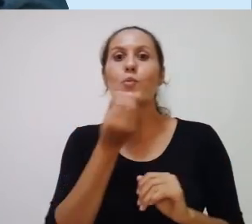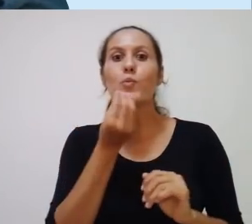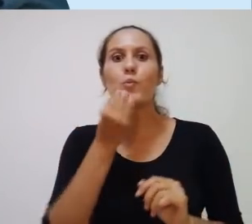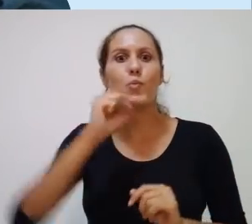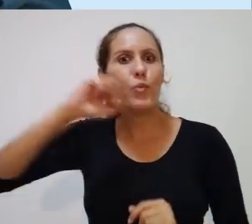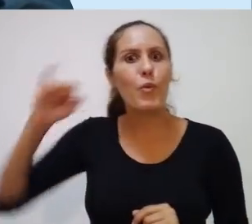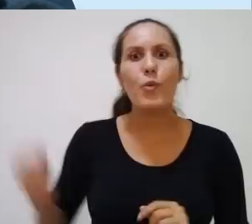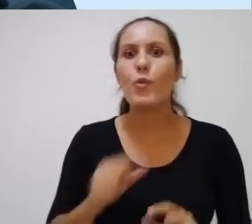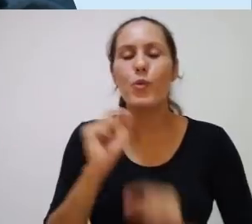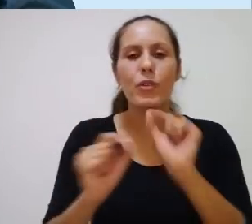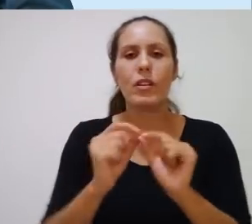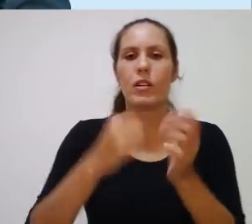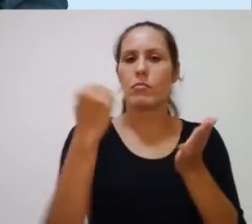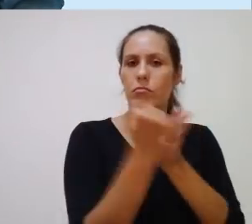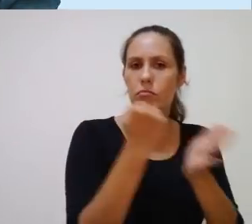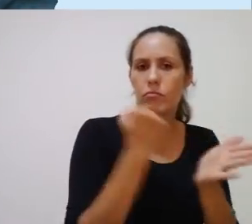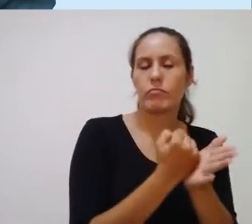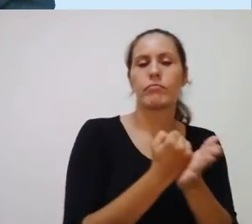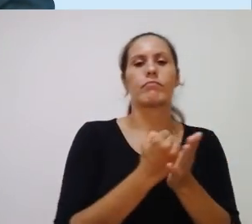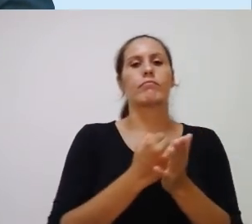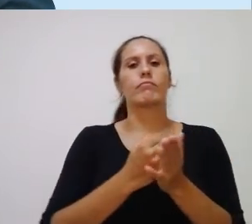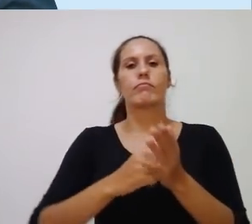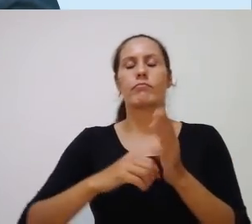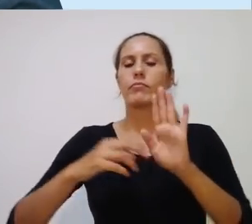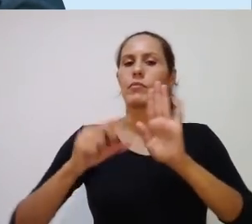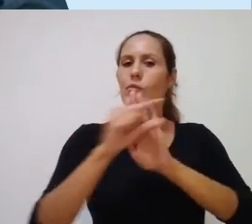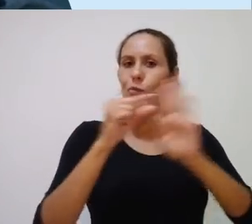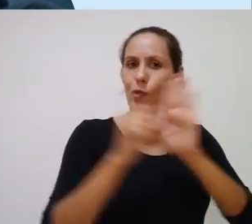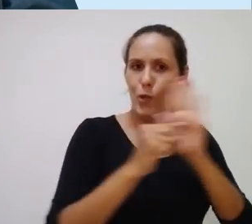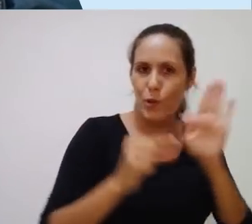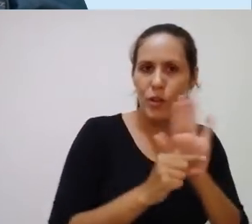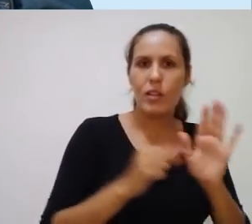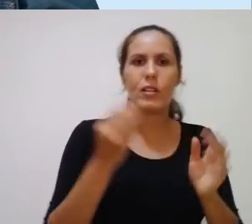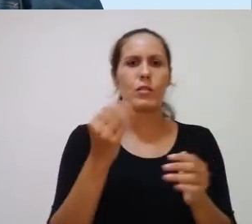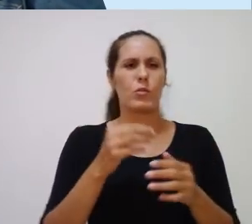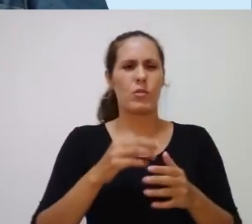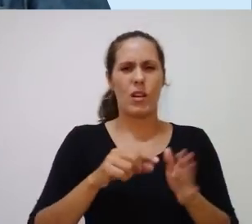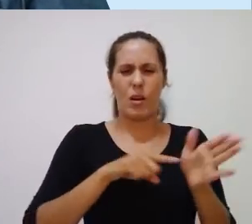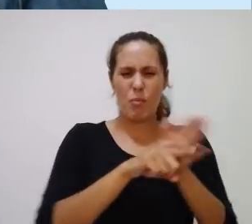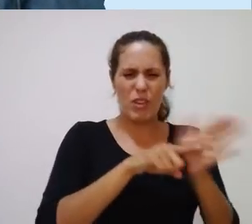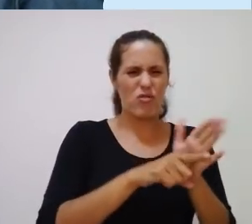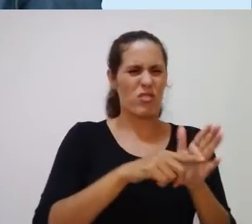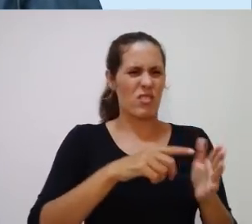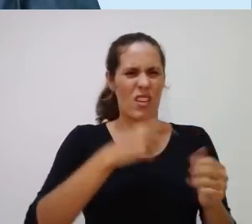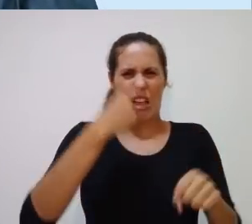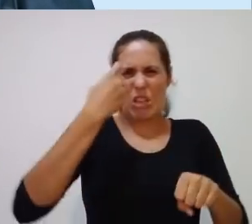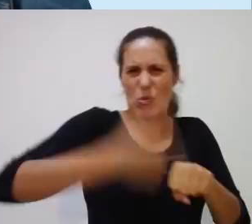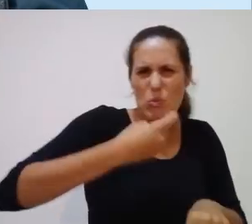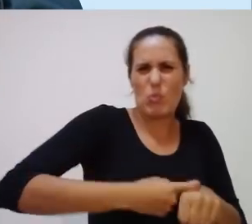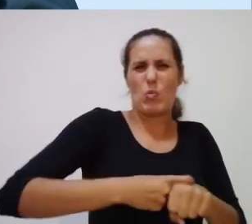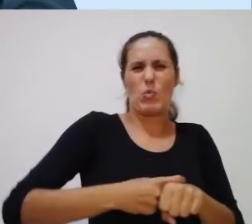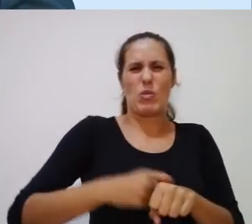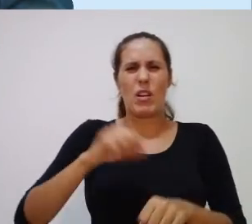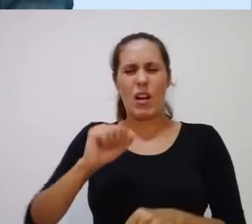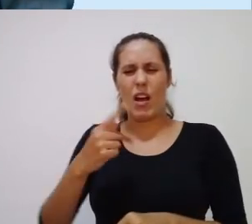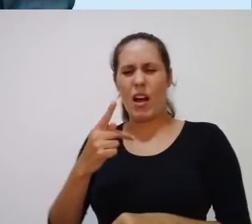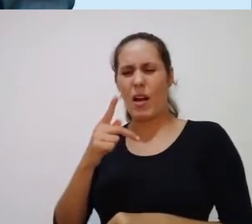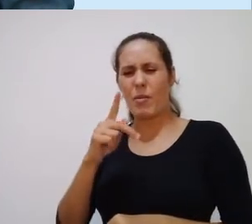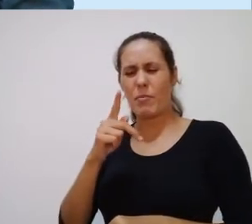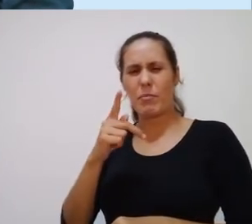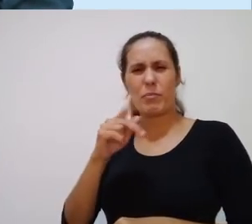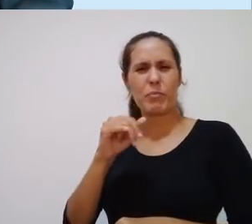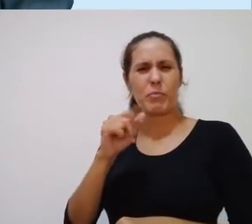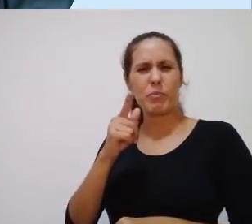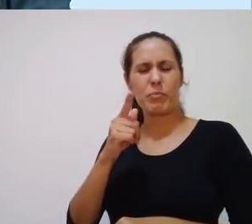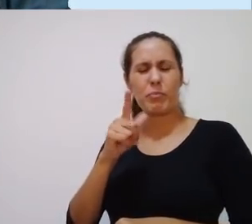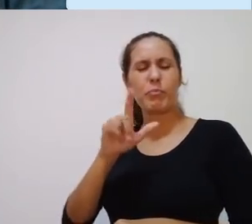pesquisa documental e que não necessariamente seja aquela pesquisa dura, aquela pesquisa aplicada para resultar em